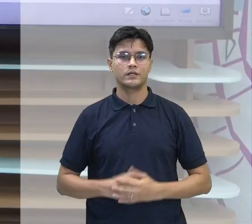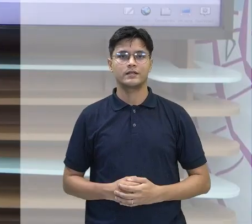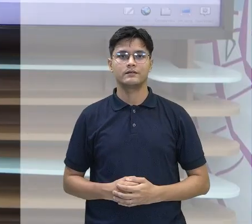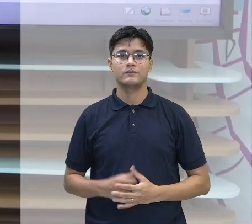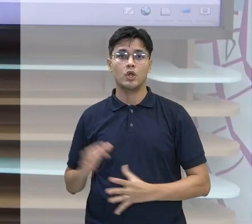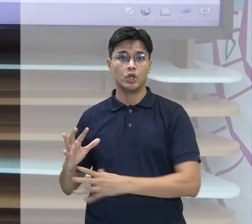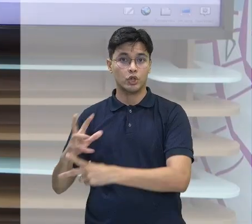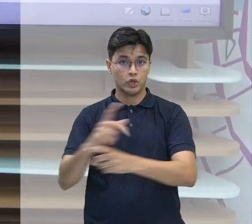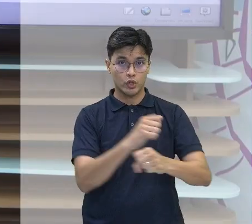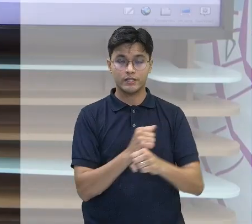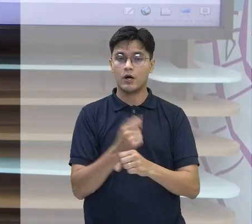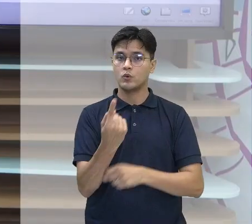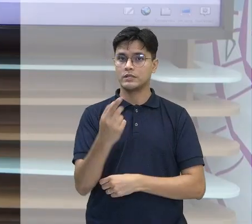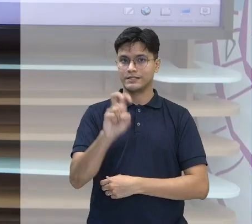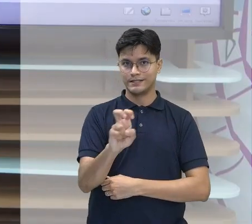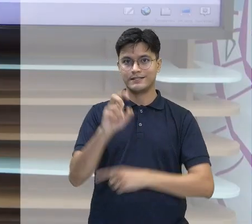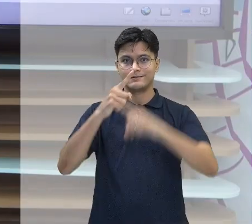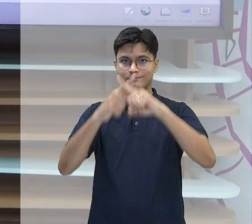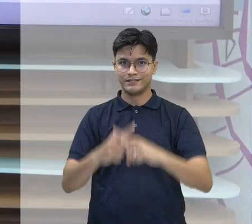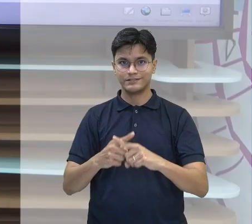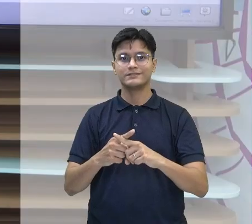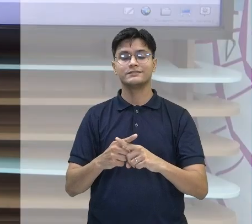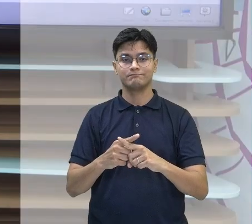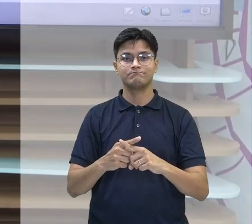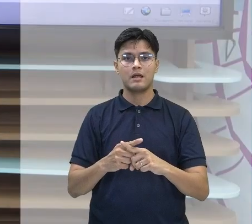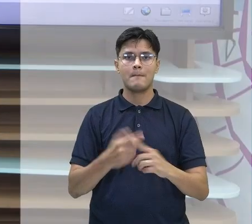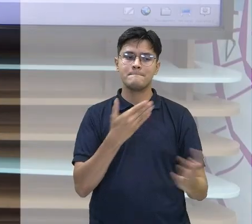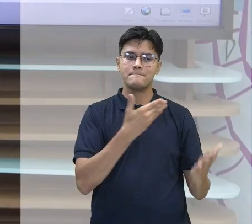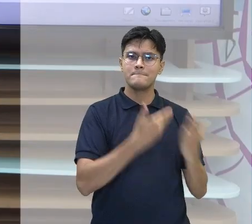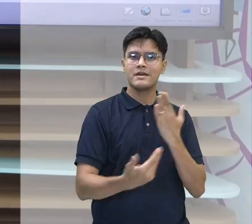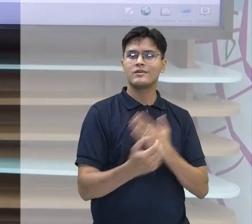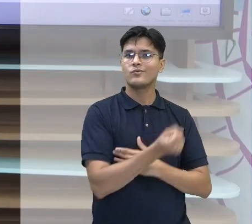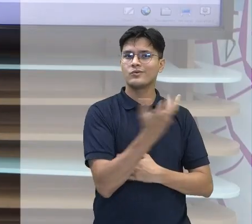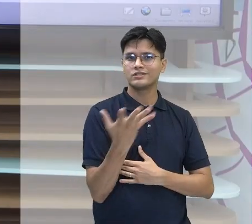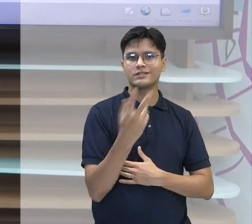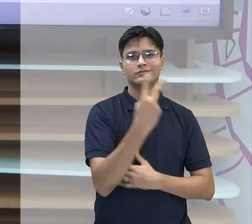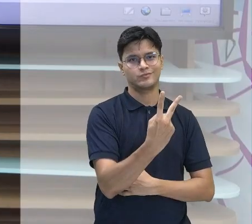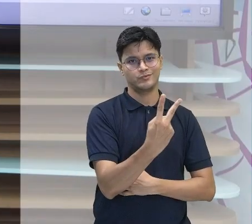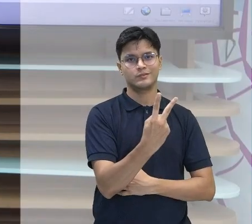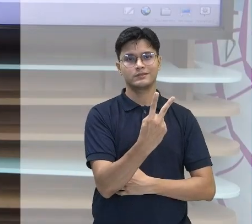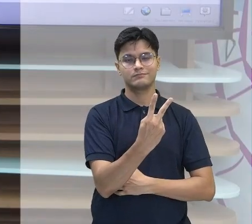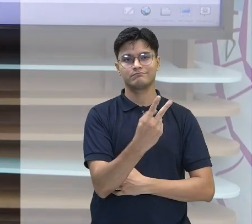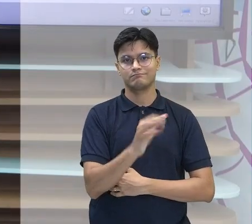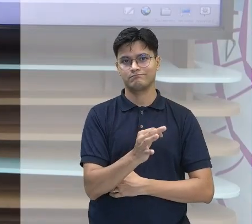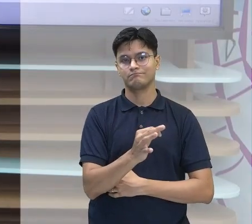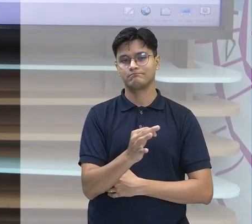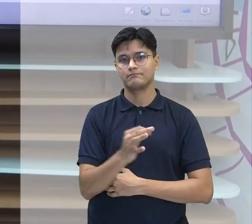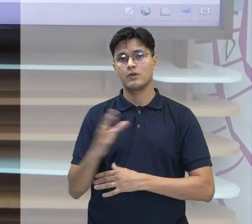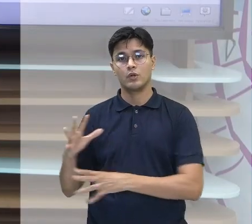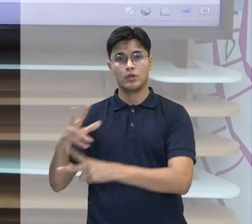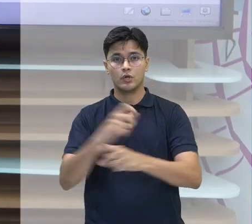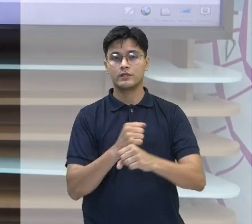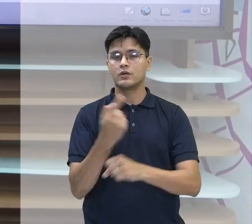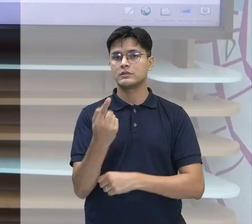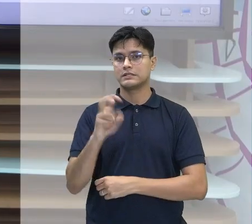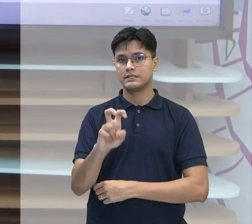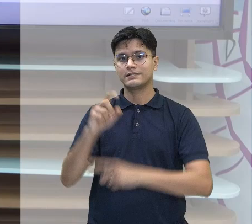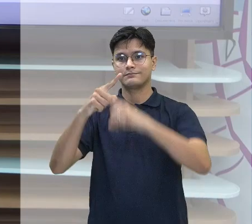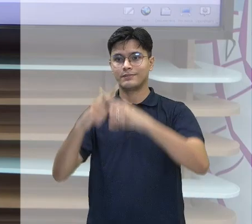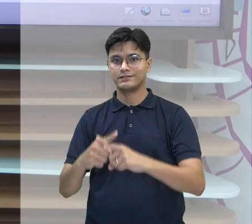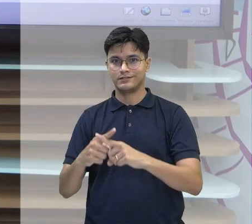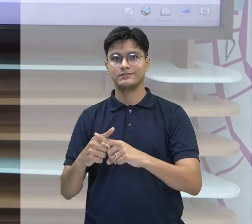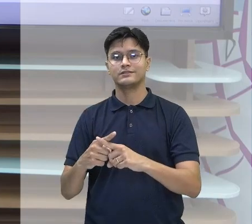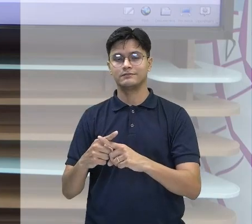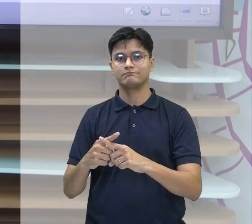partidas disputadas, a equipe perdeu 2. E das 15 partidas disputadas, a equipe